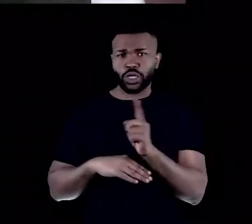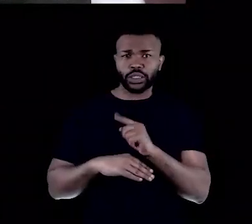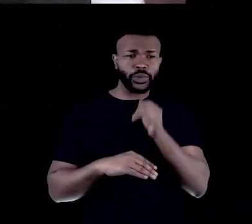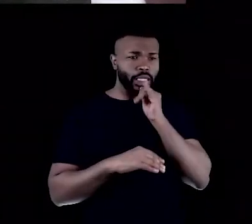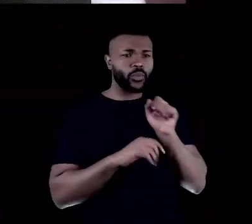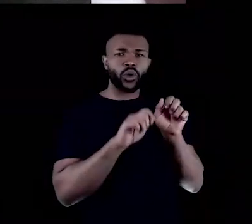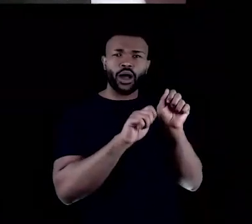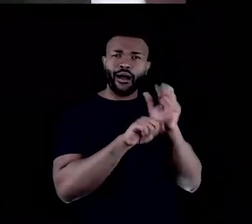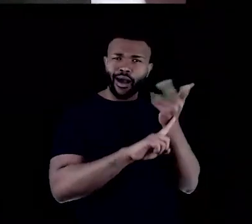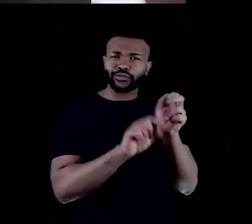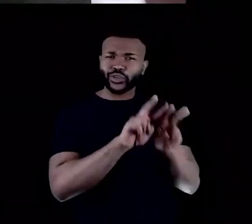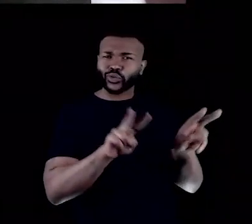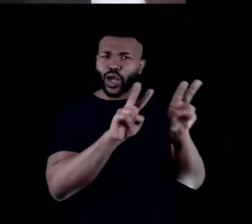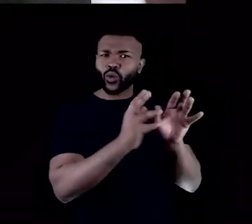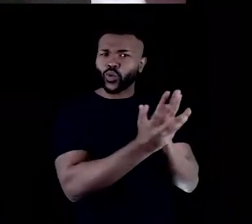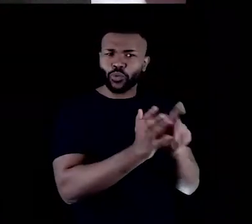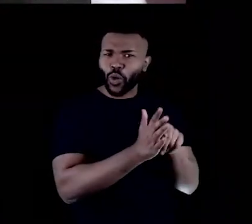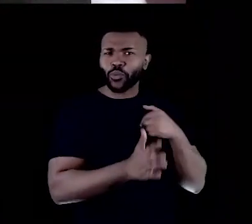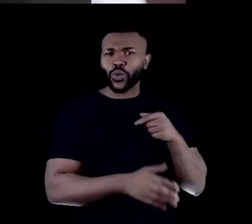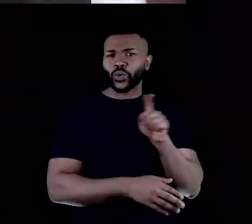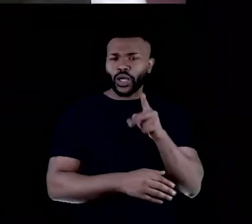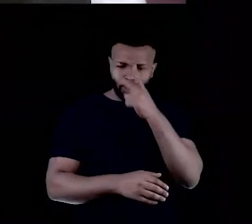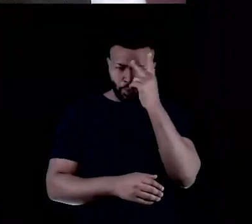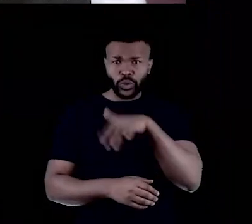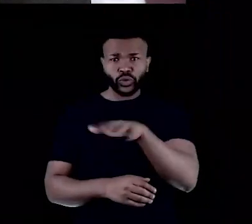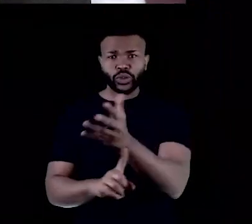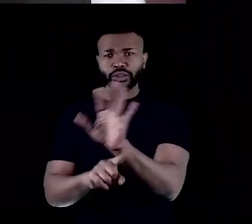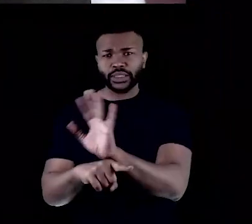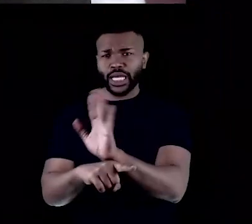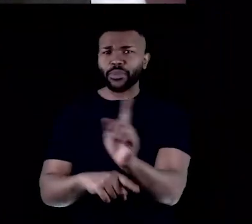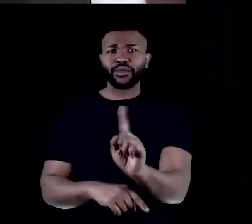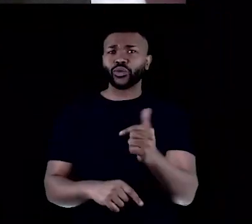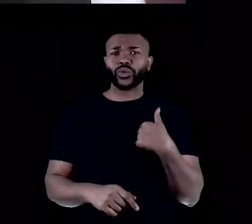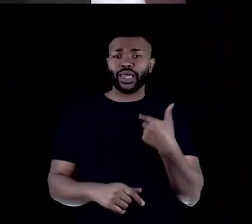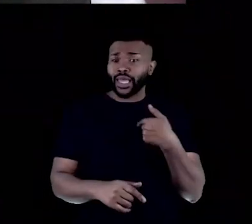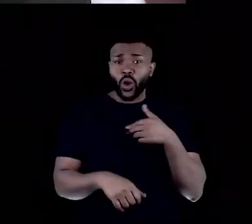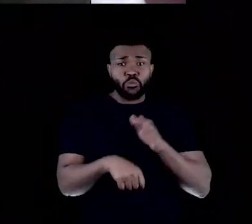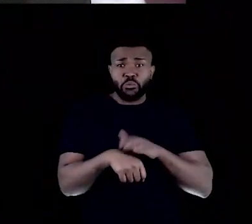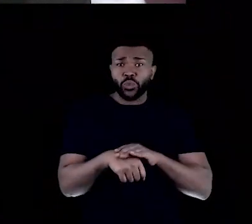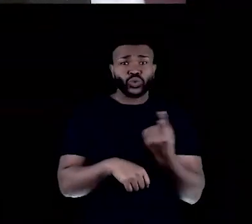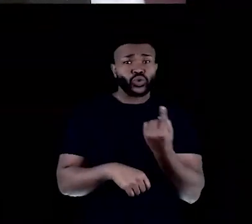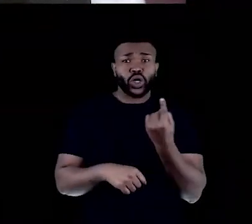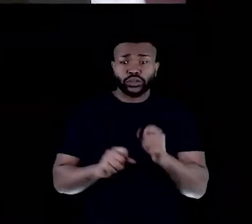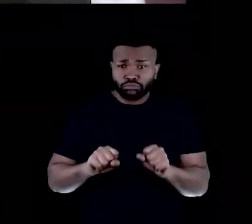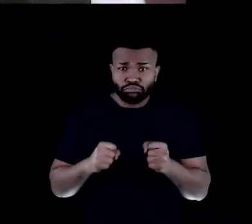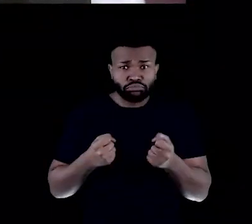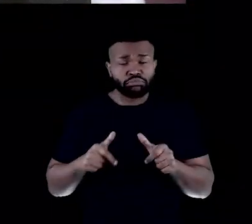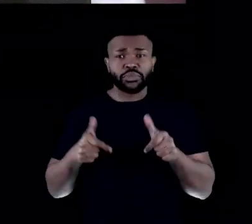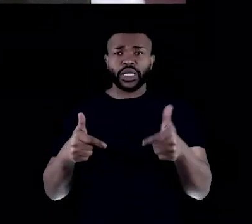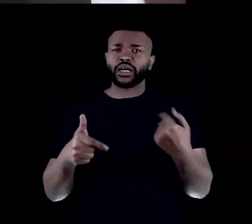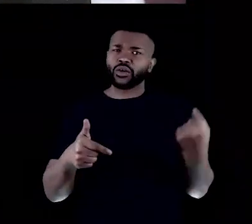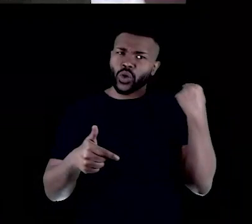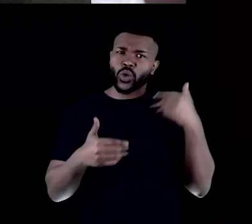visuais, eu não sou nem da galera do cinema, e eu, assim, não tem uma galera que compre a minha briga. Sou sempre eu comprando minha briga sozinho.